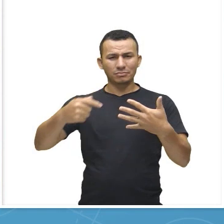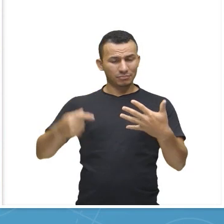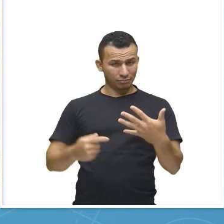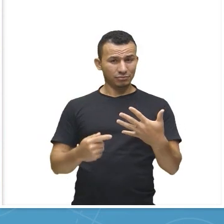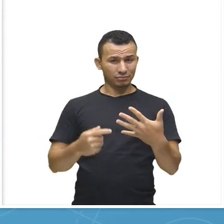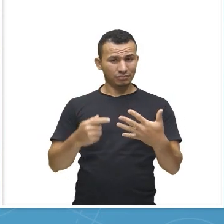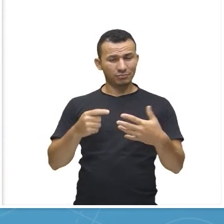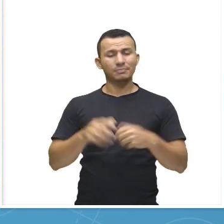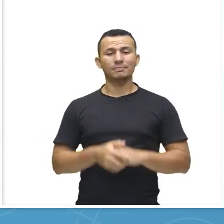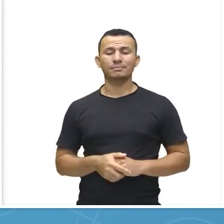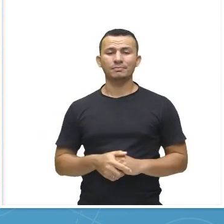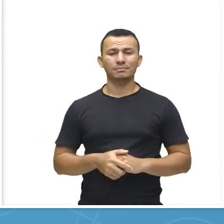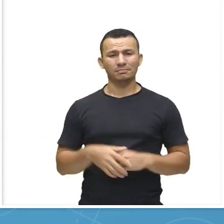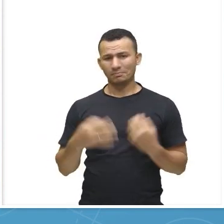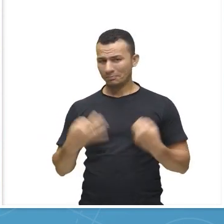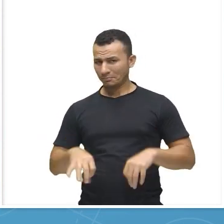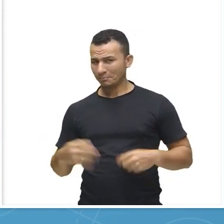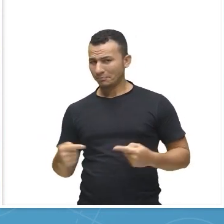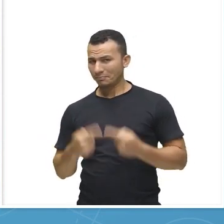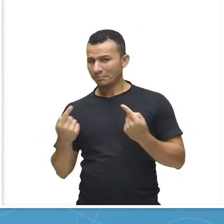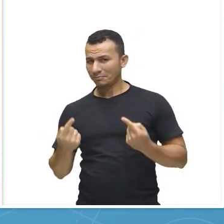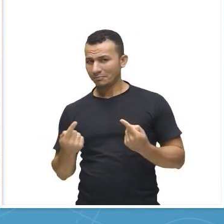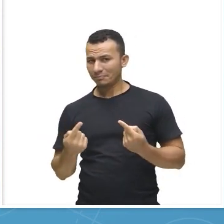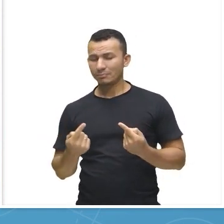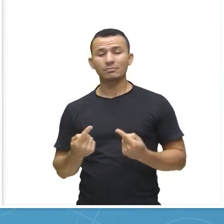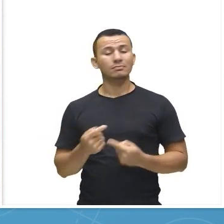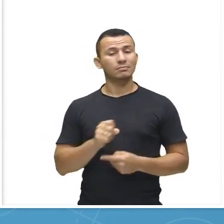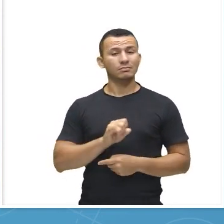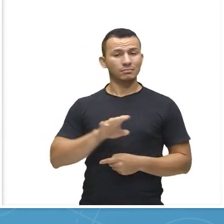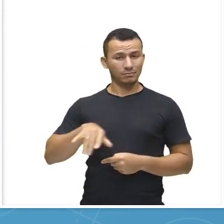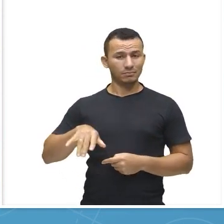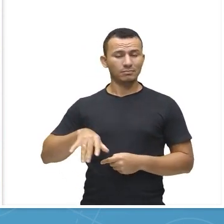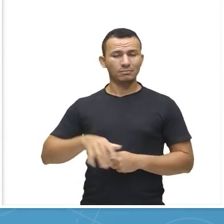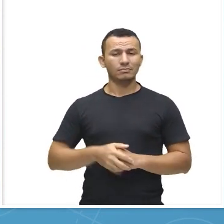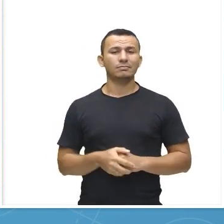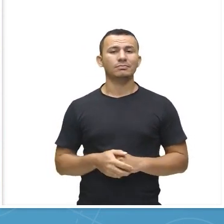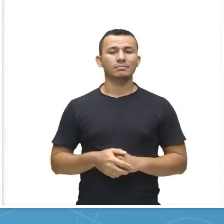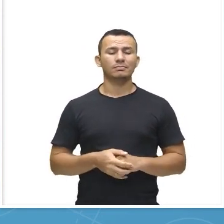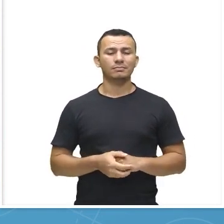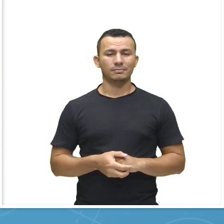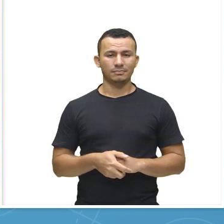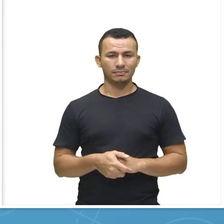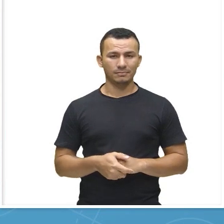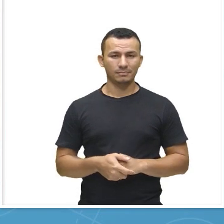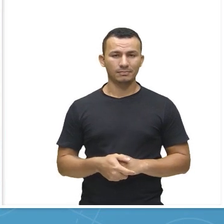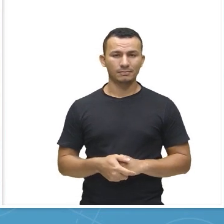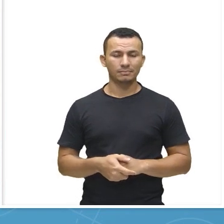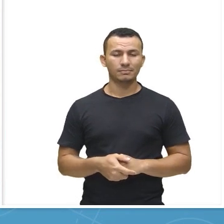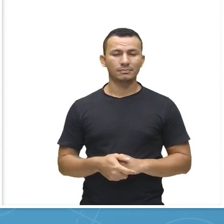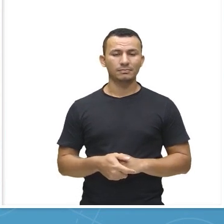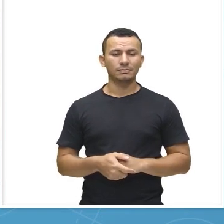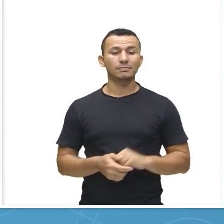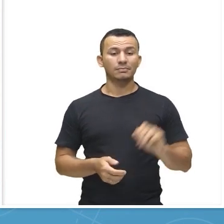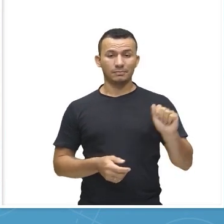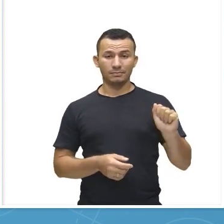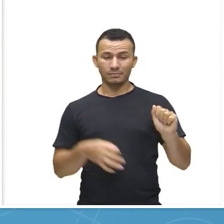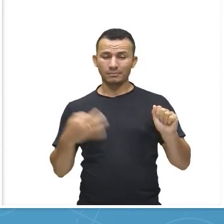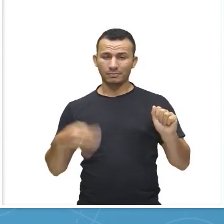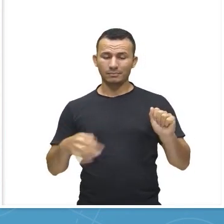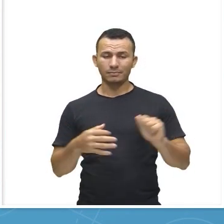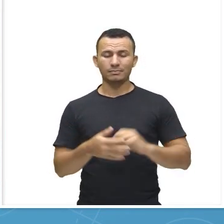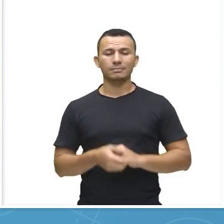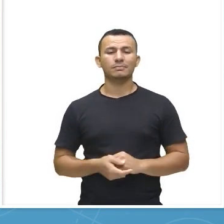d'água. Isso está correto? Está correto. Então, estamos aí marcando correto a primeira questão.